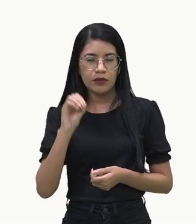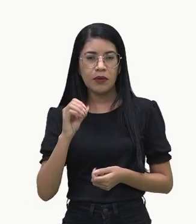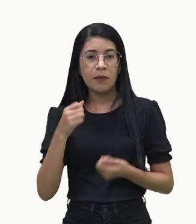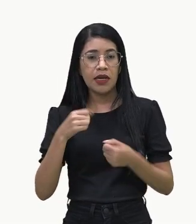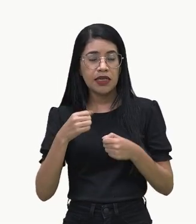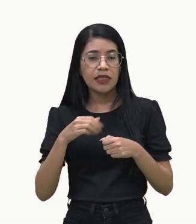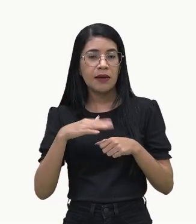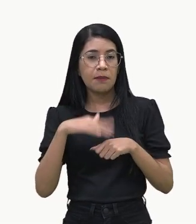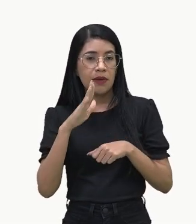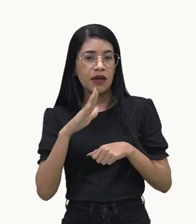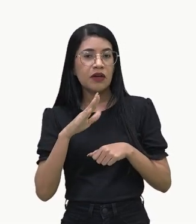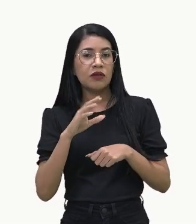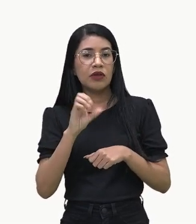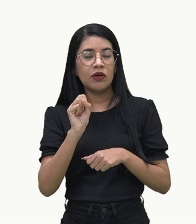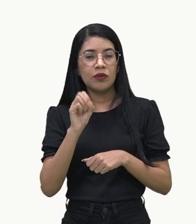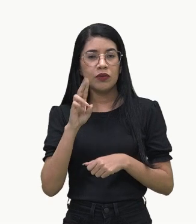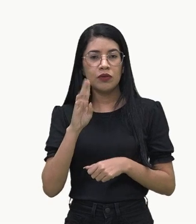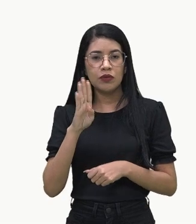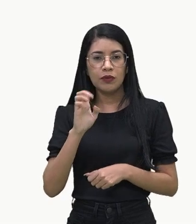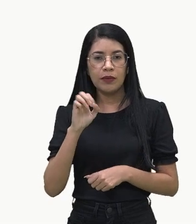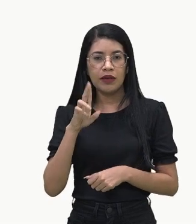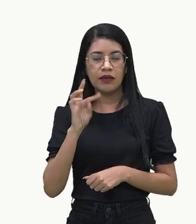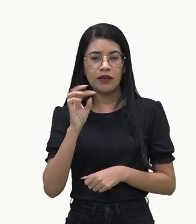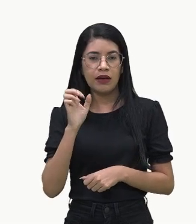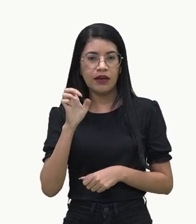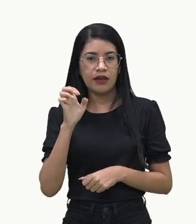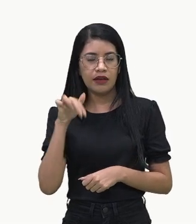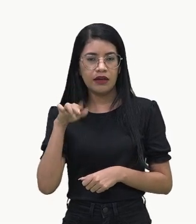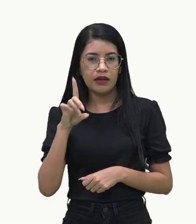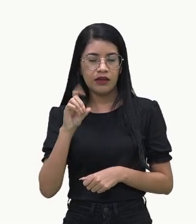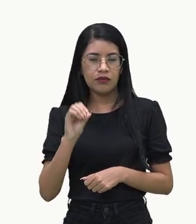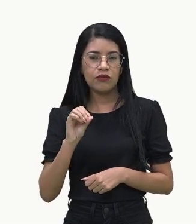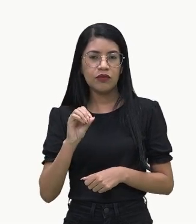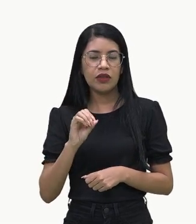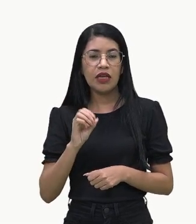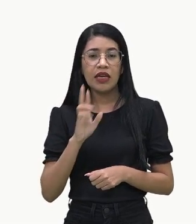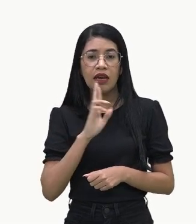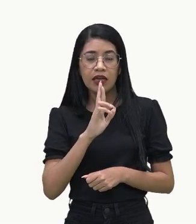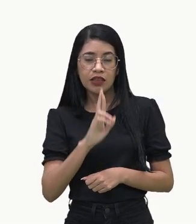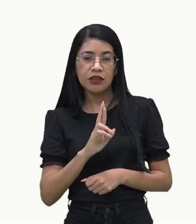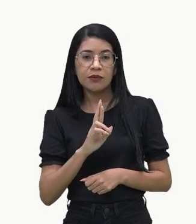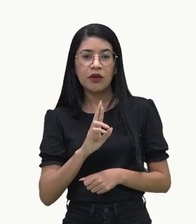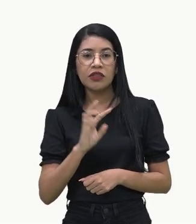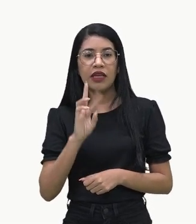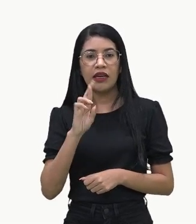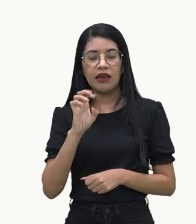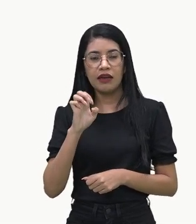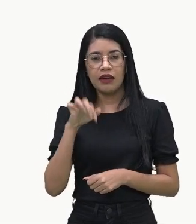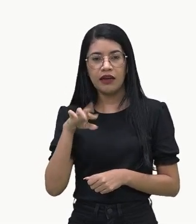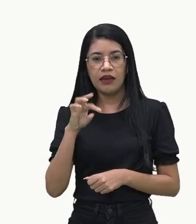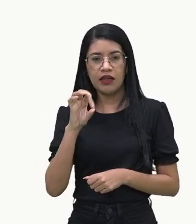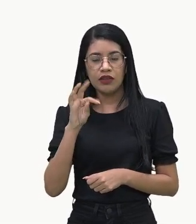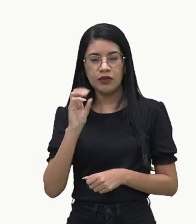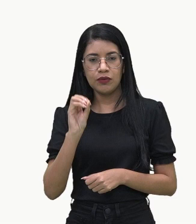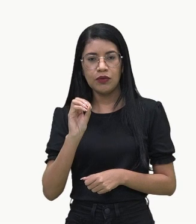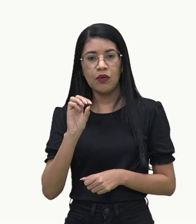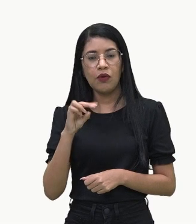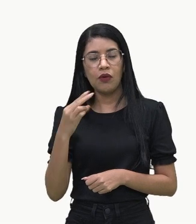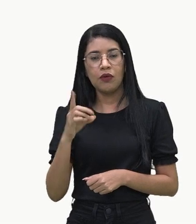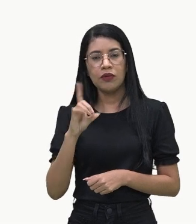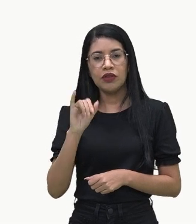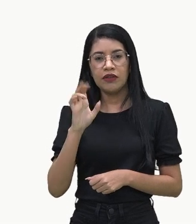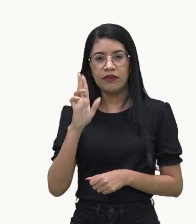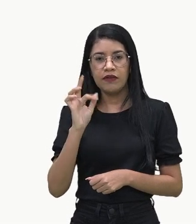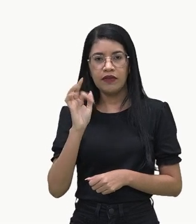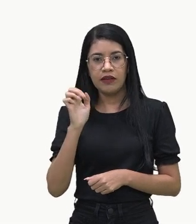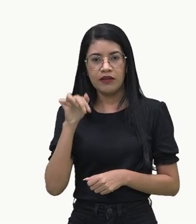subtraindo e recebe o nome de resto ou diferença. Algo também muito interessante aí é o